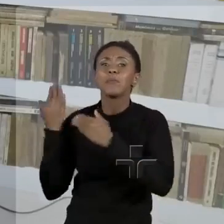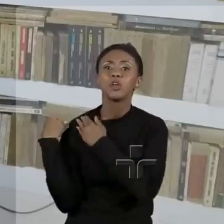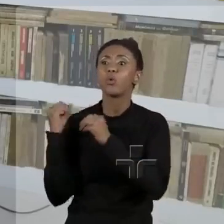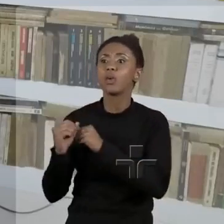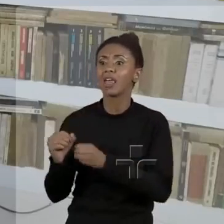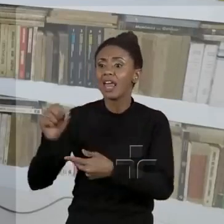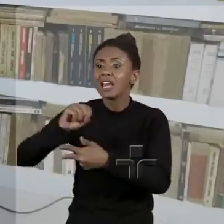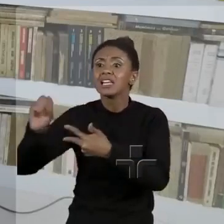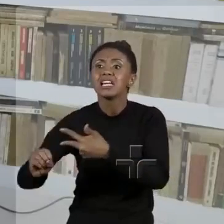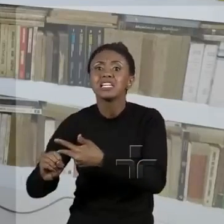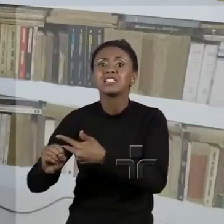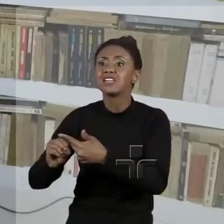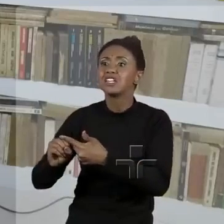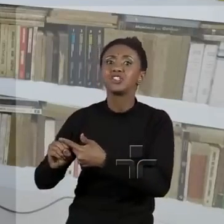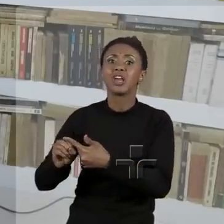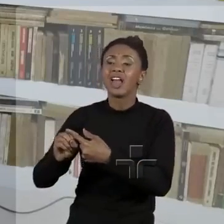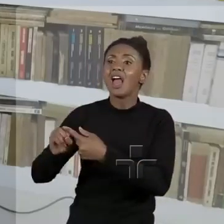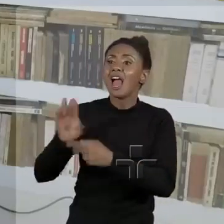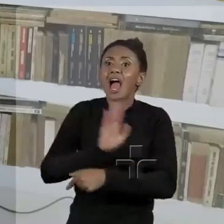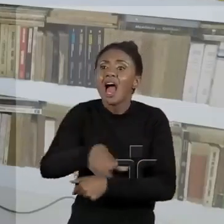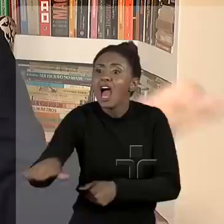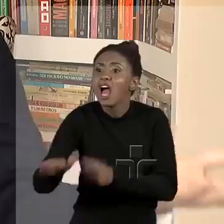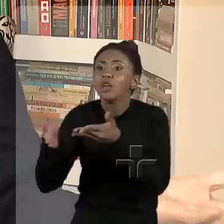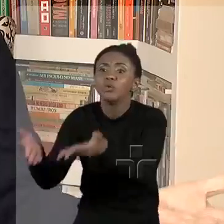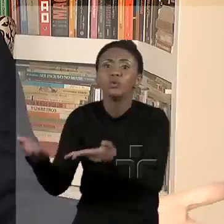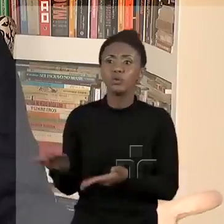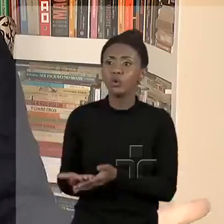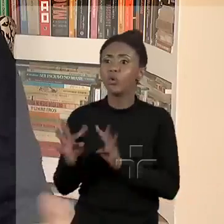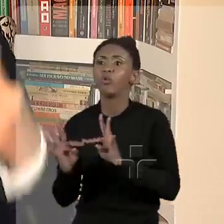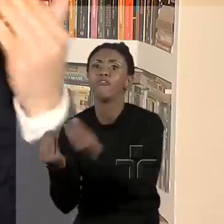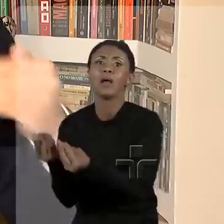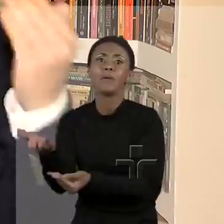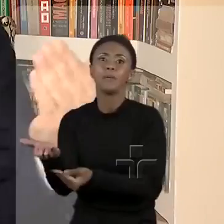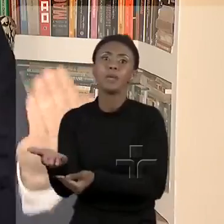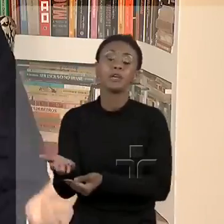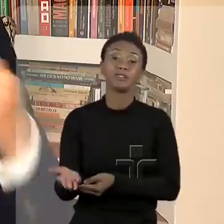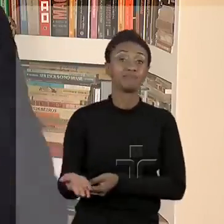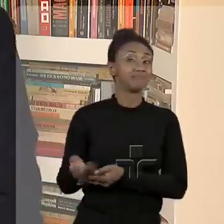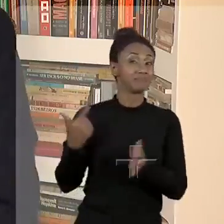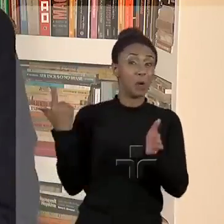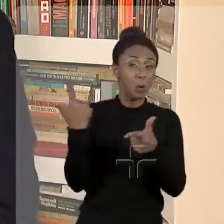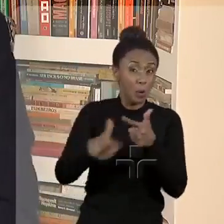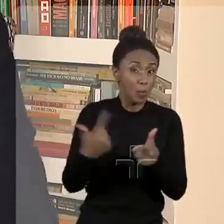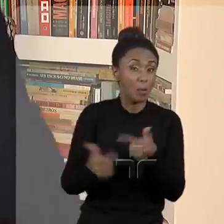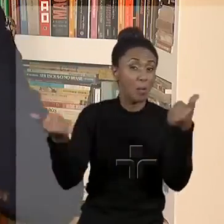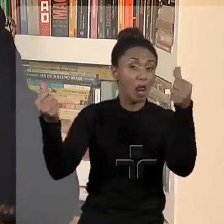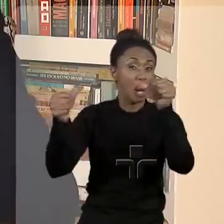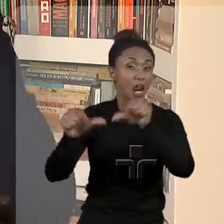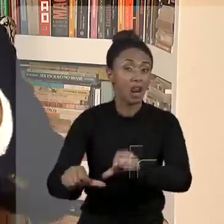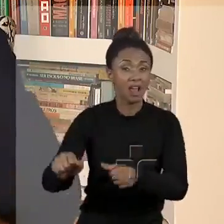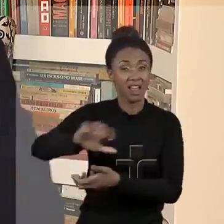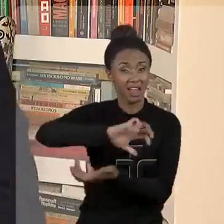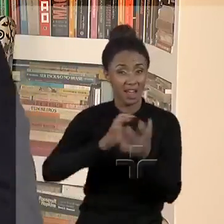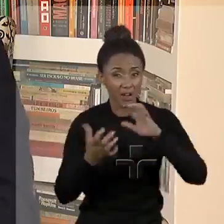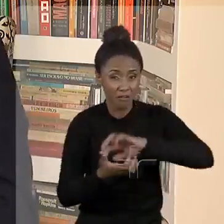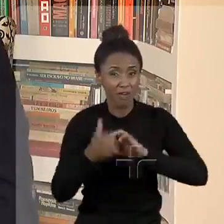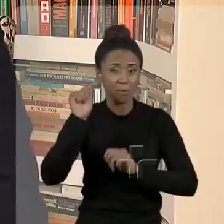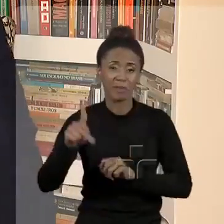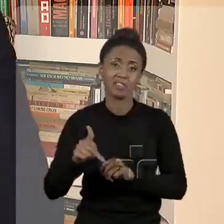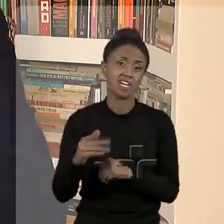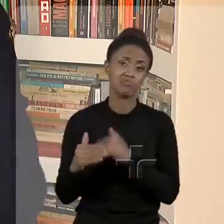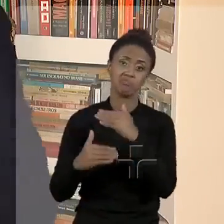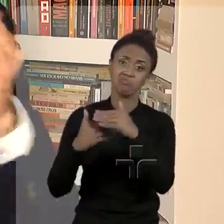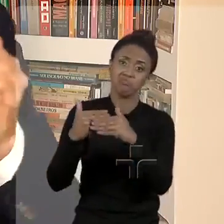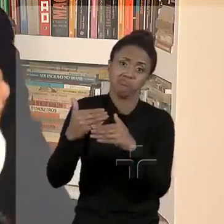vida de milhões de estudantes e de milhões de famílias. A questão foi se aprofundando nessa semana. A reforma da Previdência caminhou muito pouco.